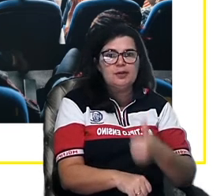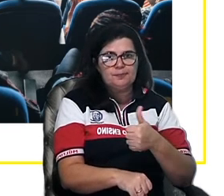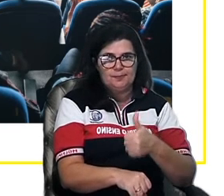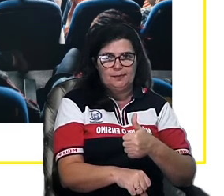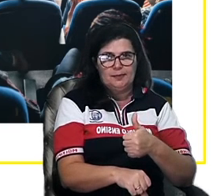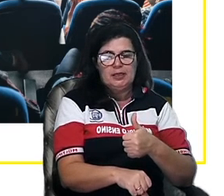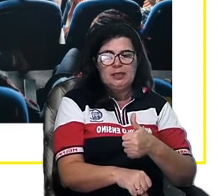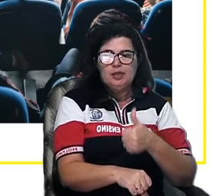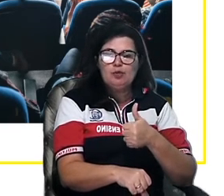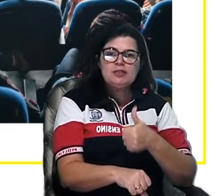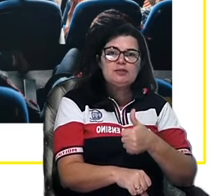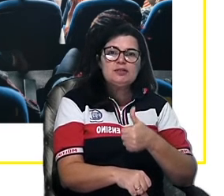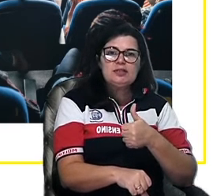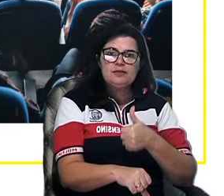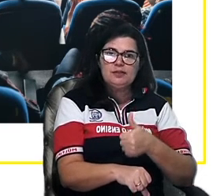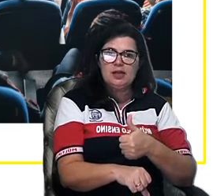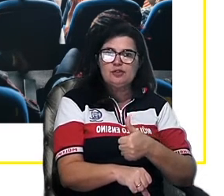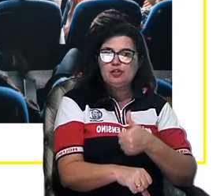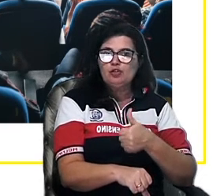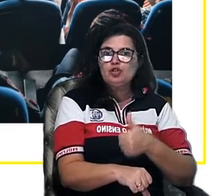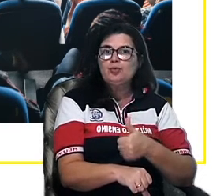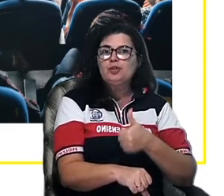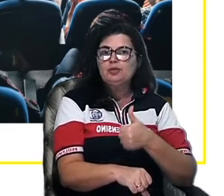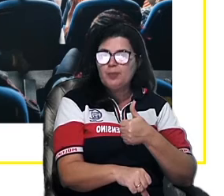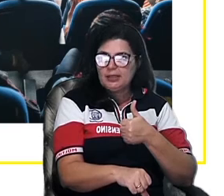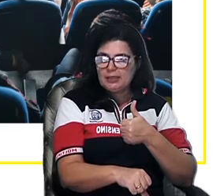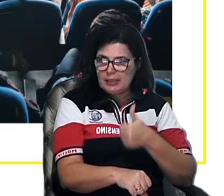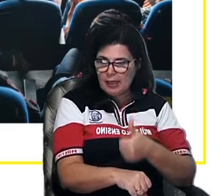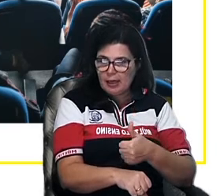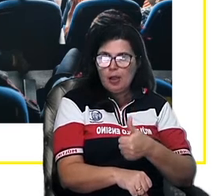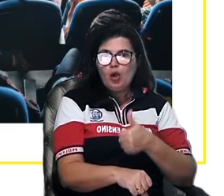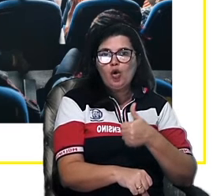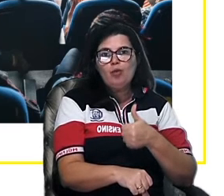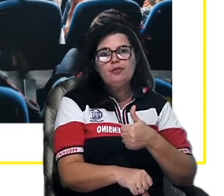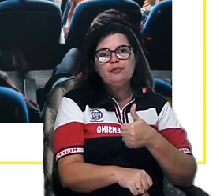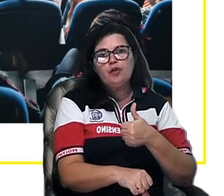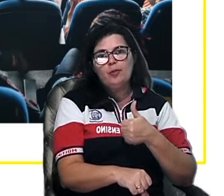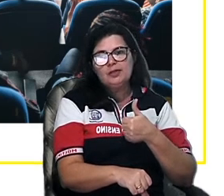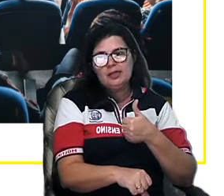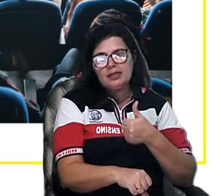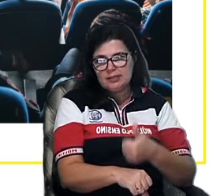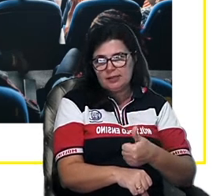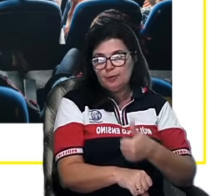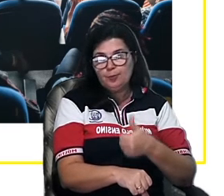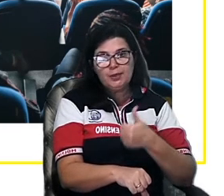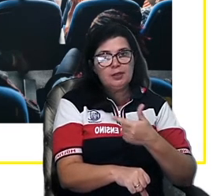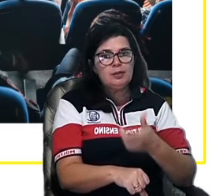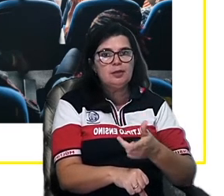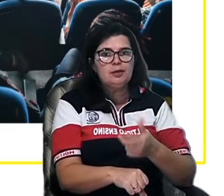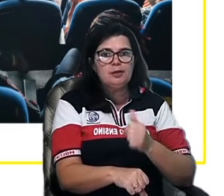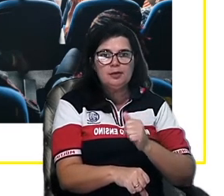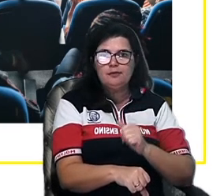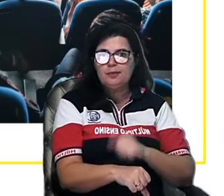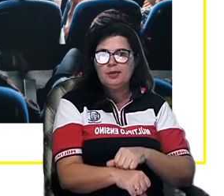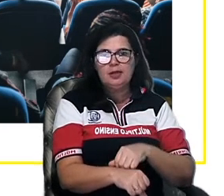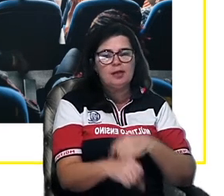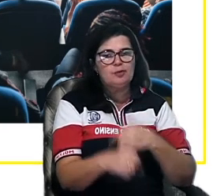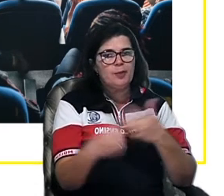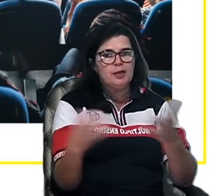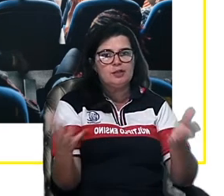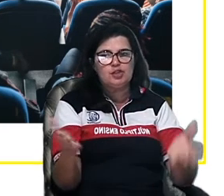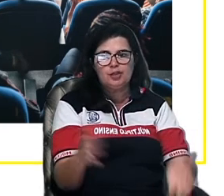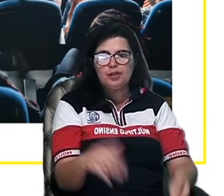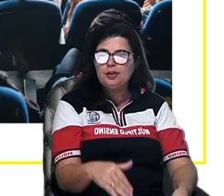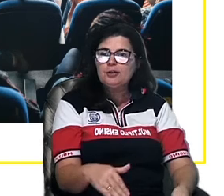é vida. E quais são as atividades que nós podemos praticar como forma de lazer? Um piquenique em família,